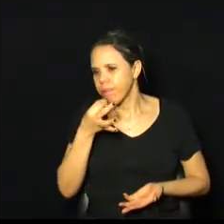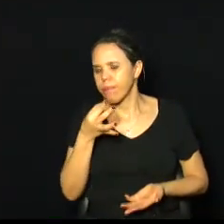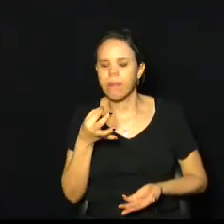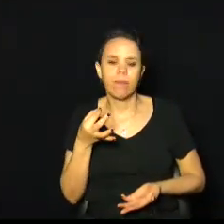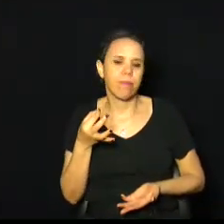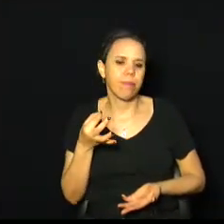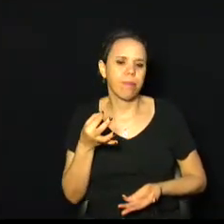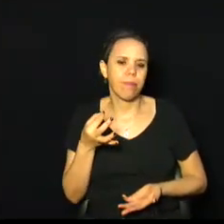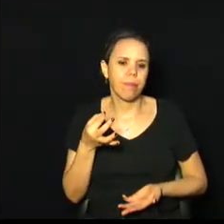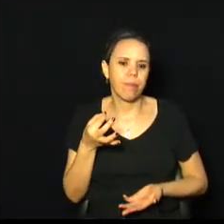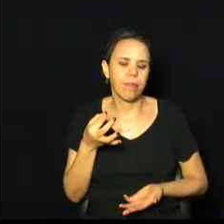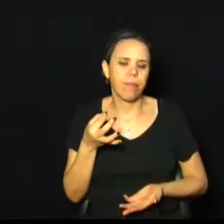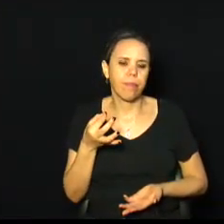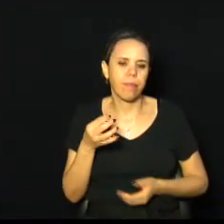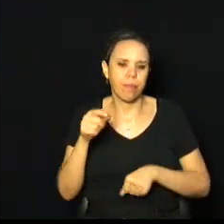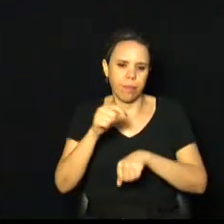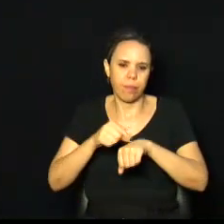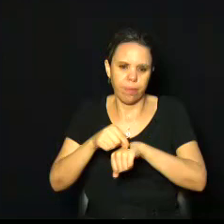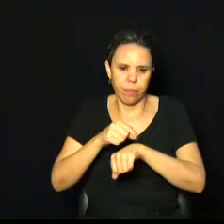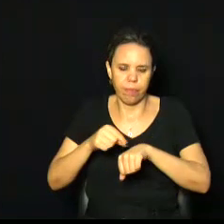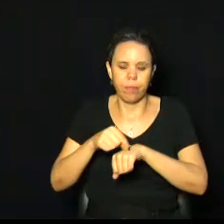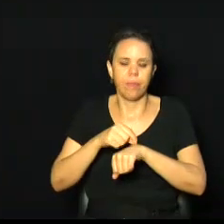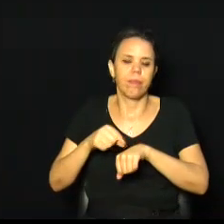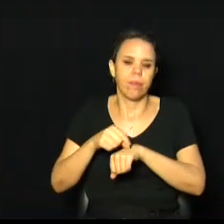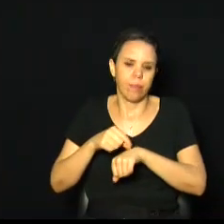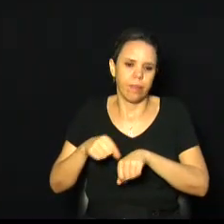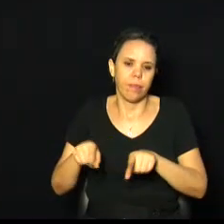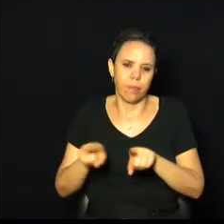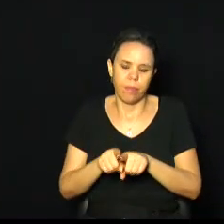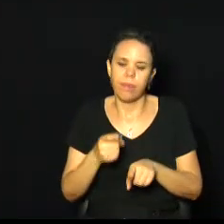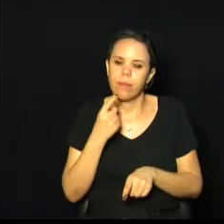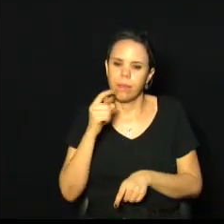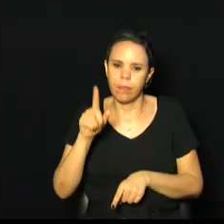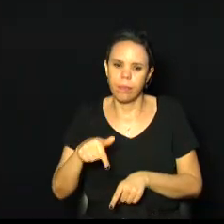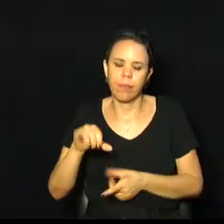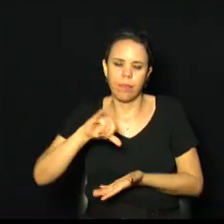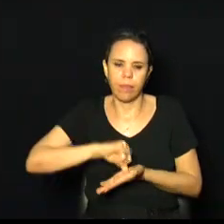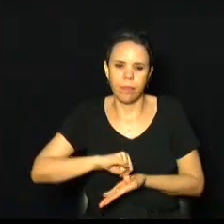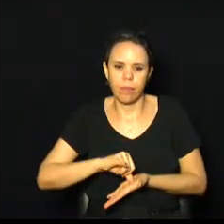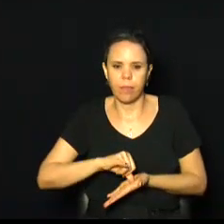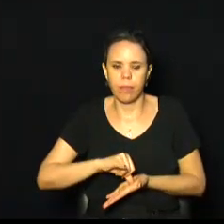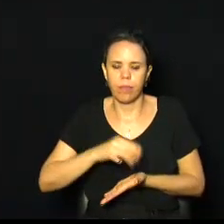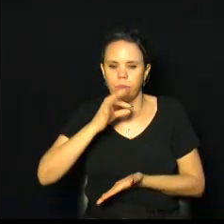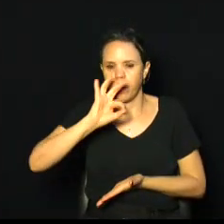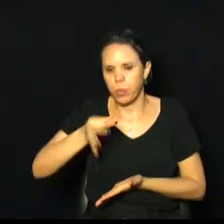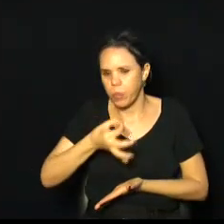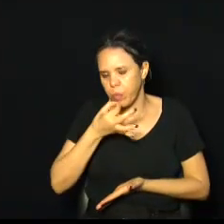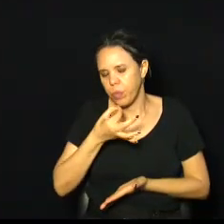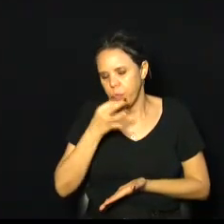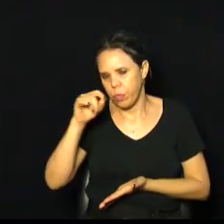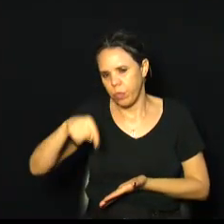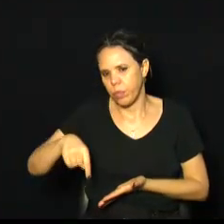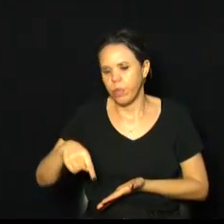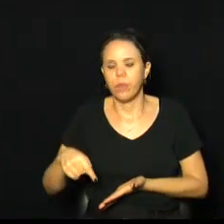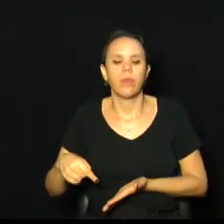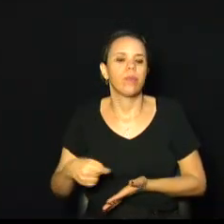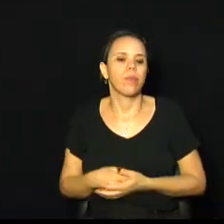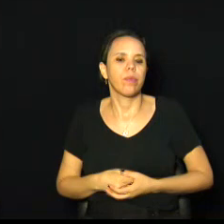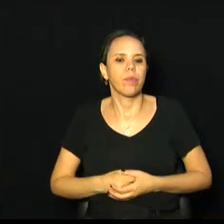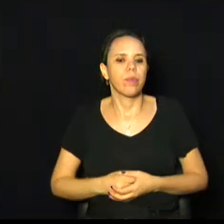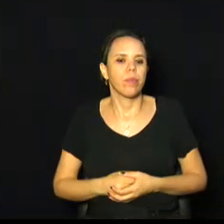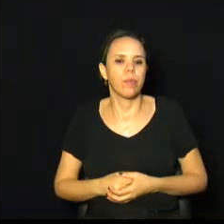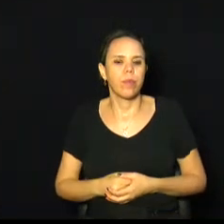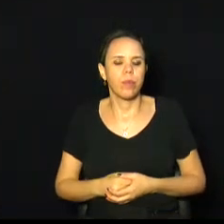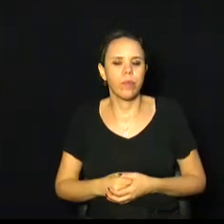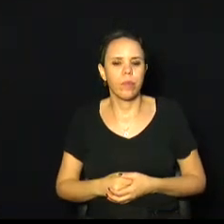e a região de Atibaia, né? Então, Campinas bem no centro, Jundiaí aqui embaixo, né?